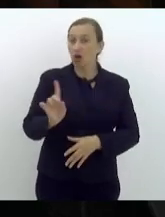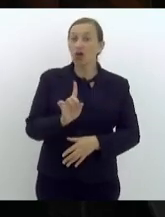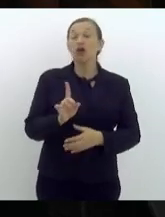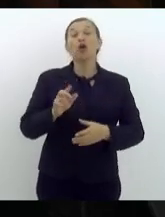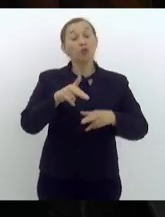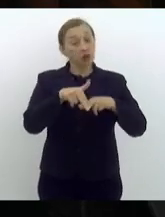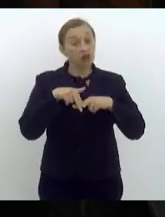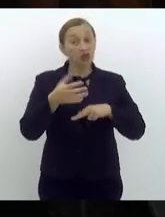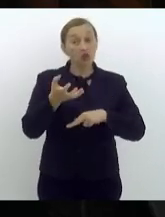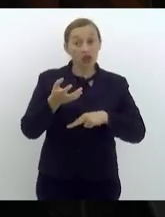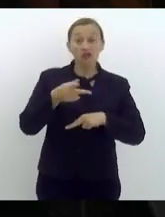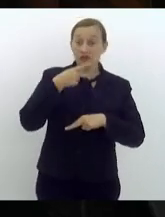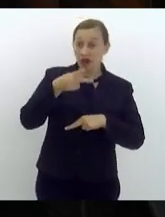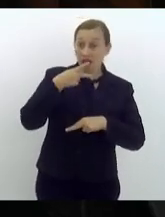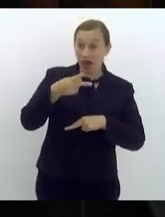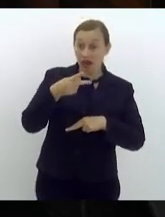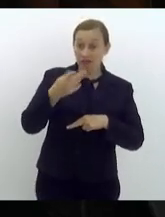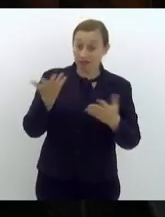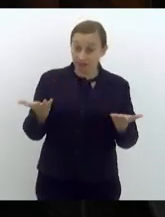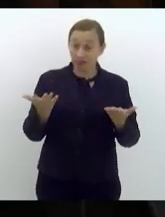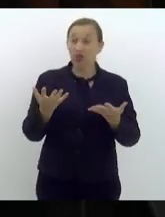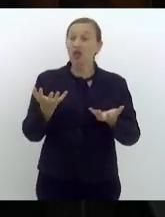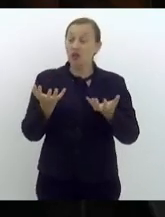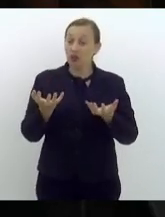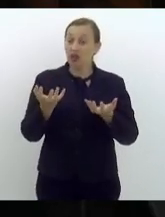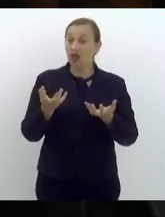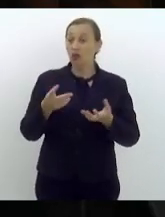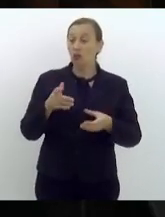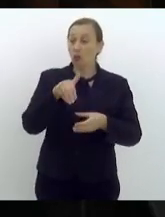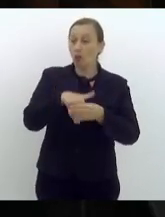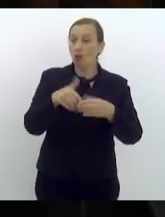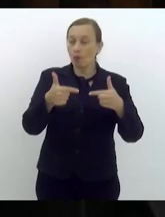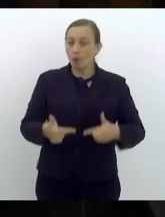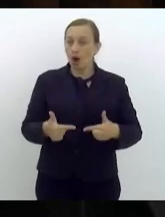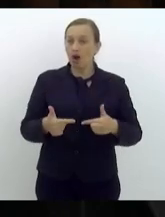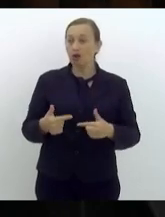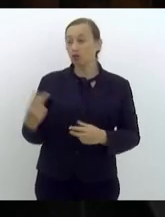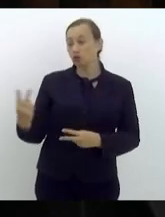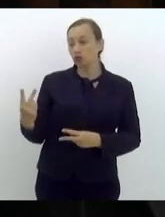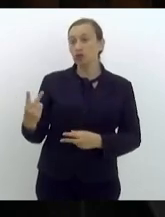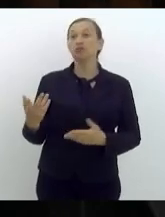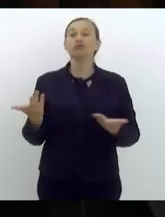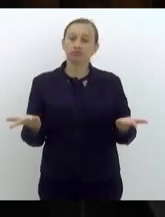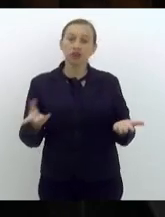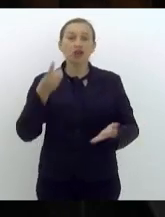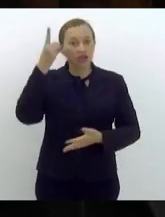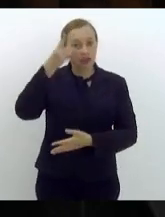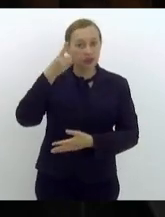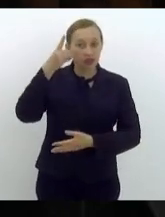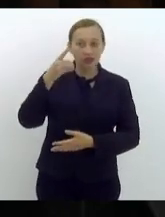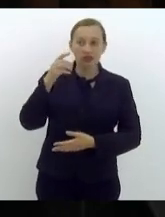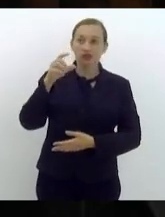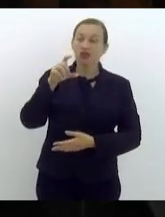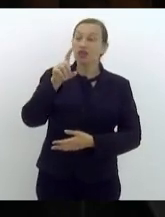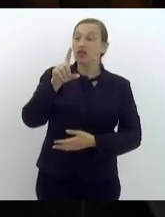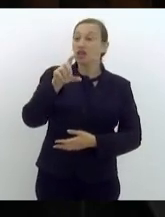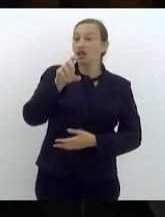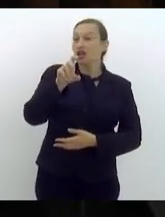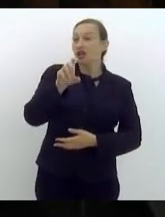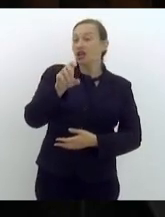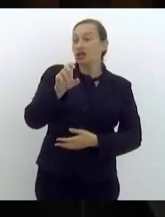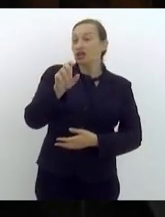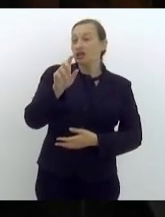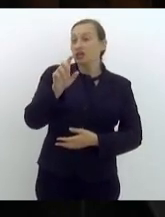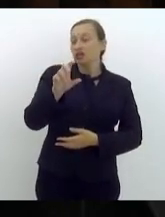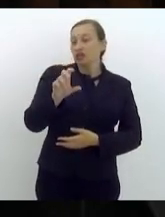vou me abster em ambos. Inclusive o deputado Charles, companheiro aqui de parlamento